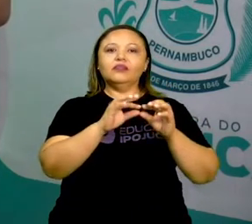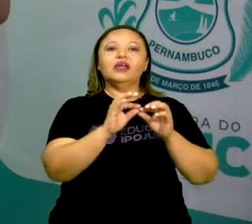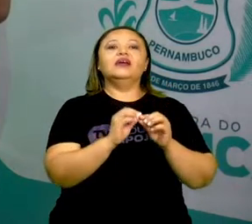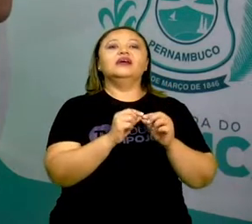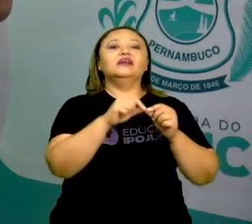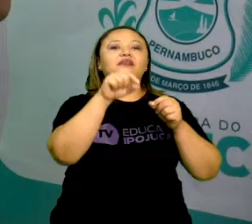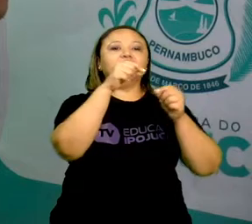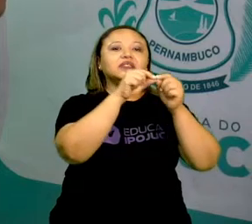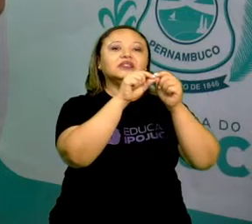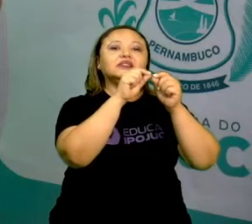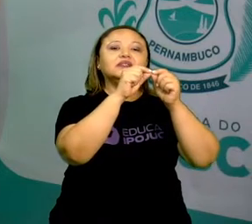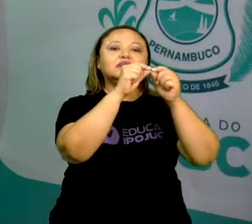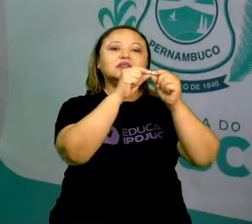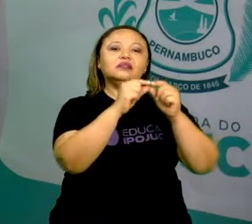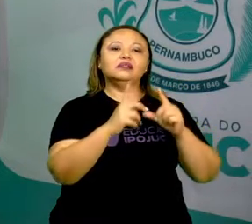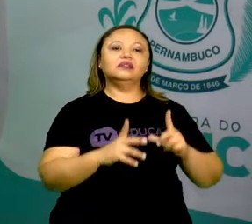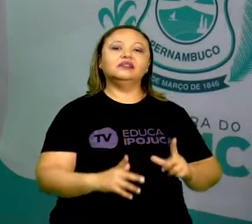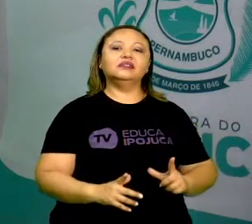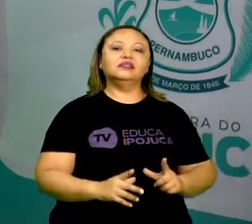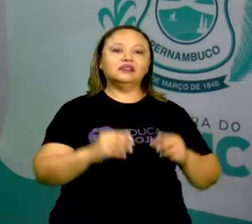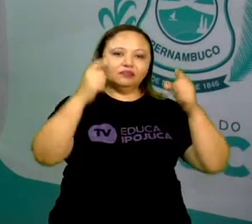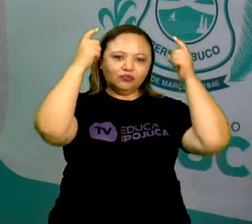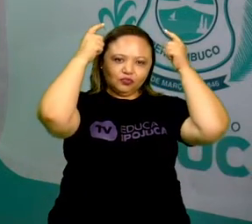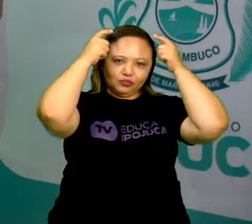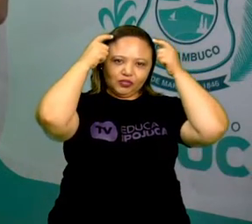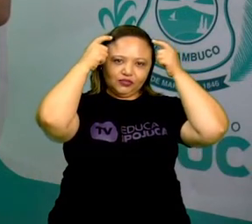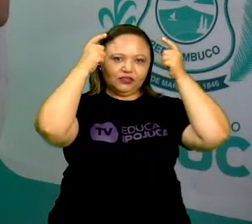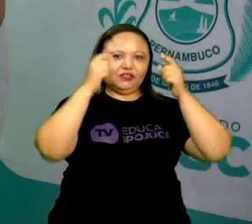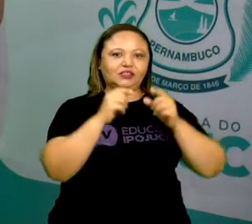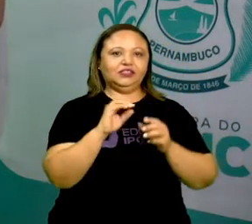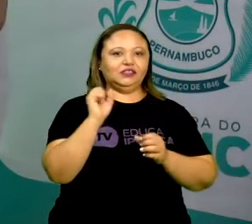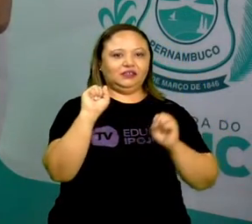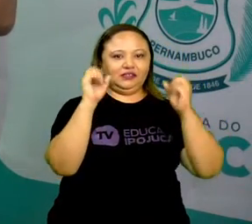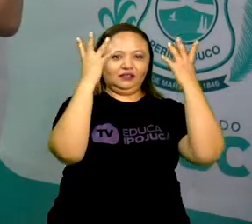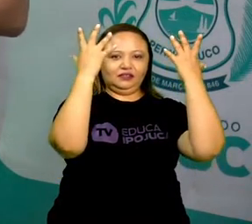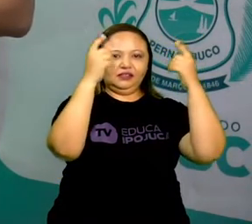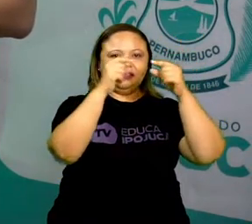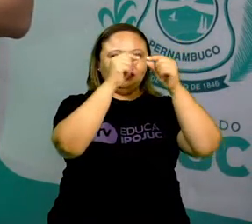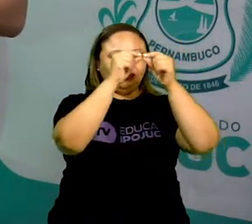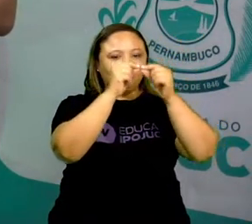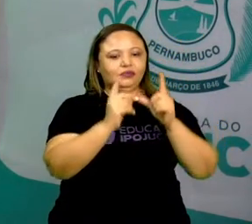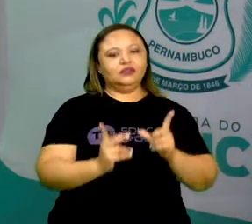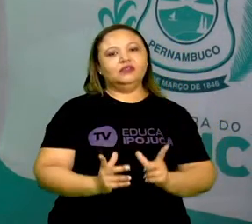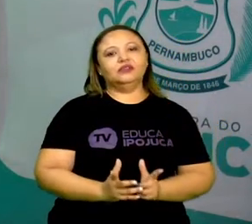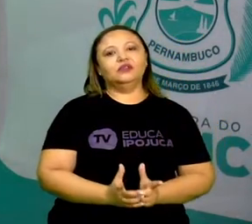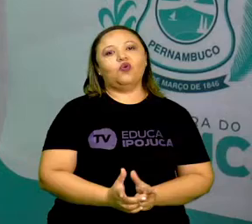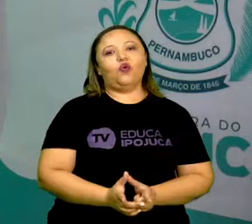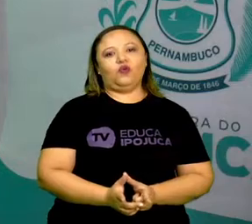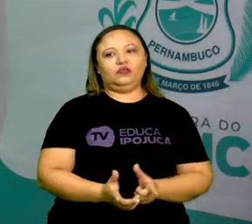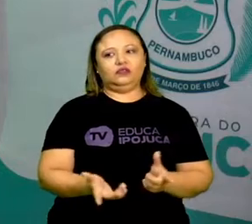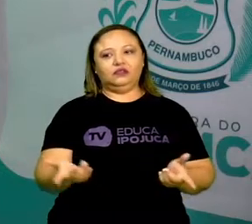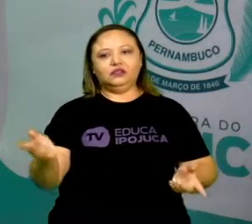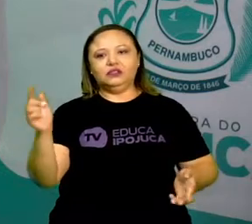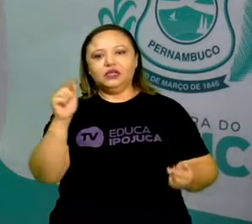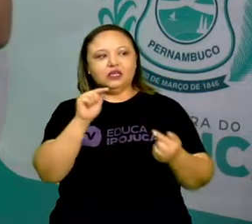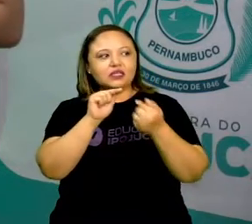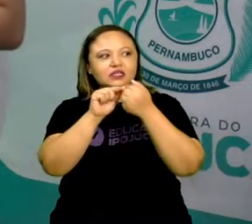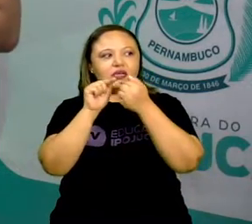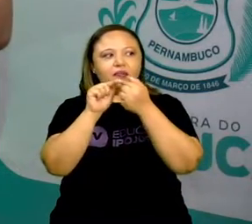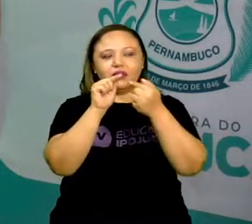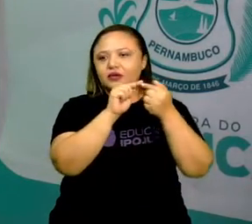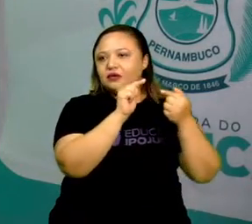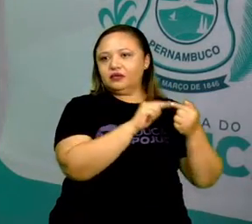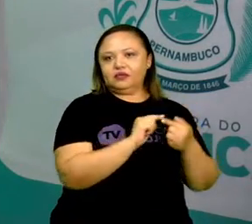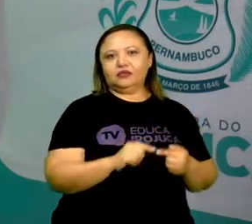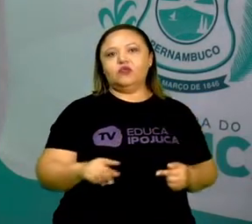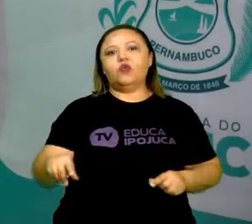de festa, que vai ser o quê, pessoal? O cone. Portanto, associando com objetos do dia a